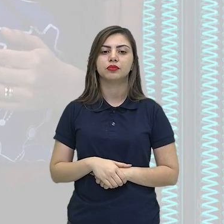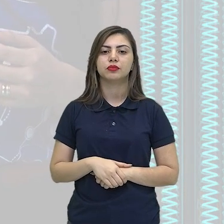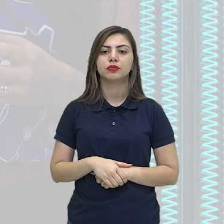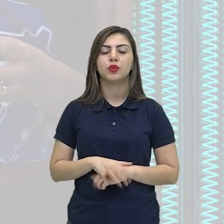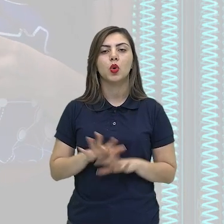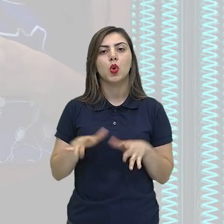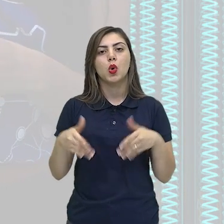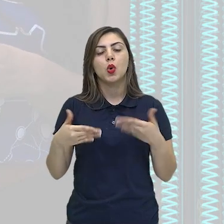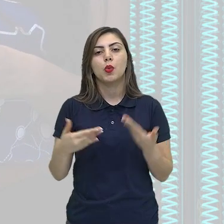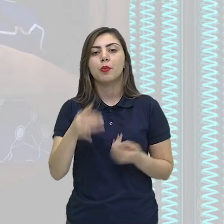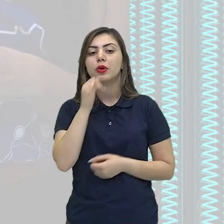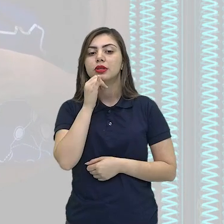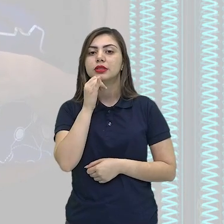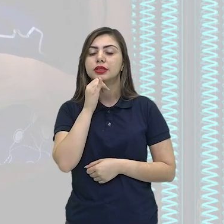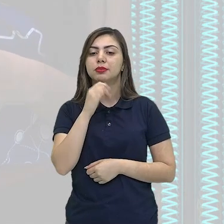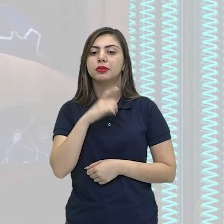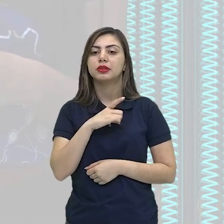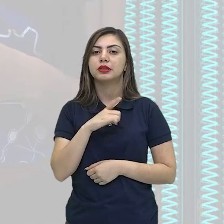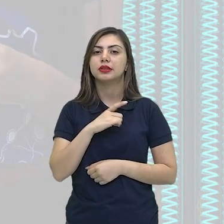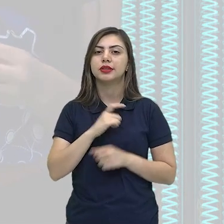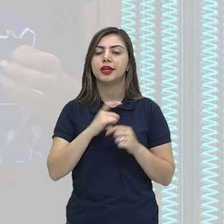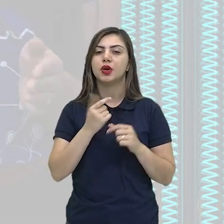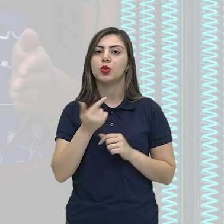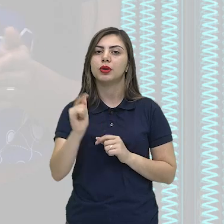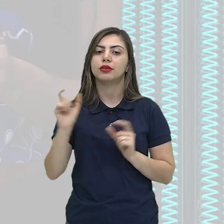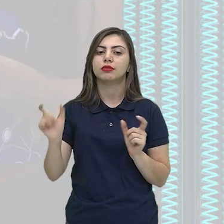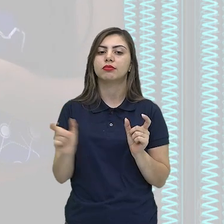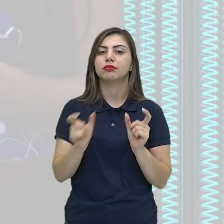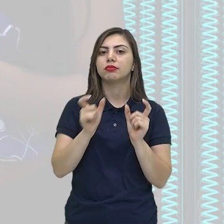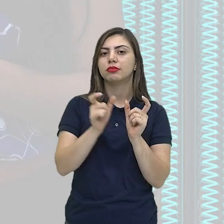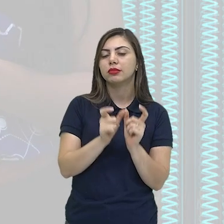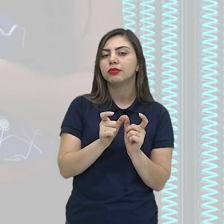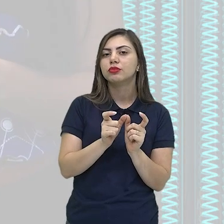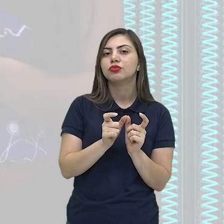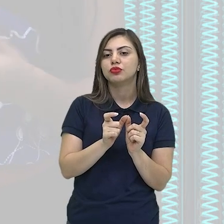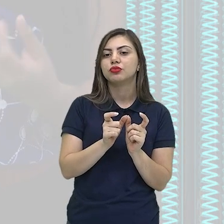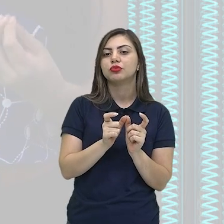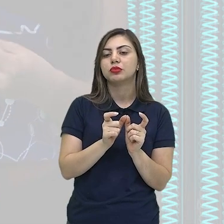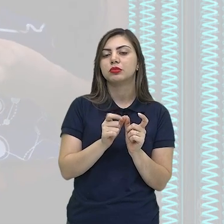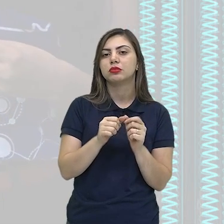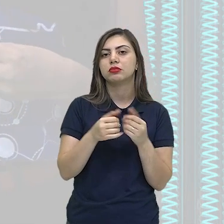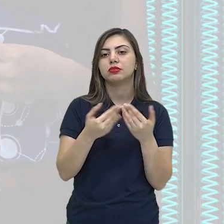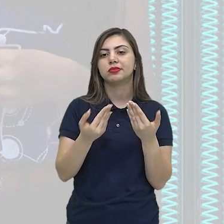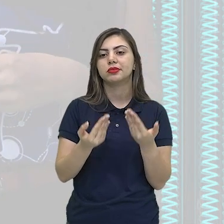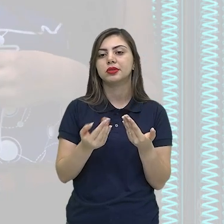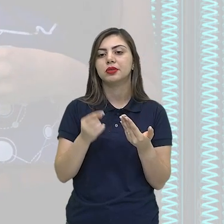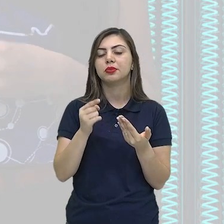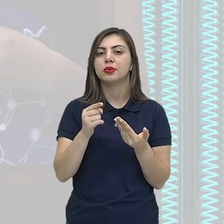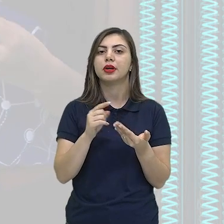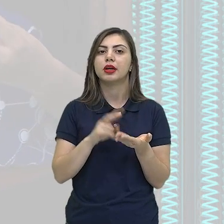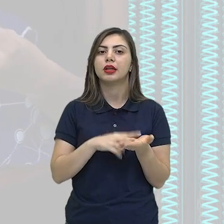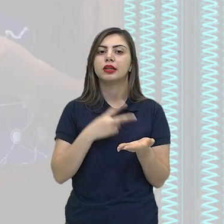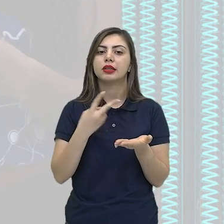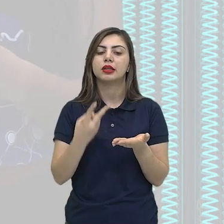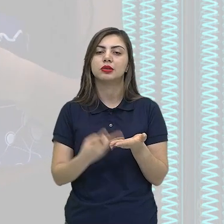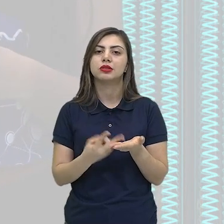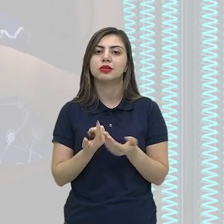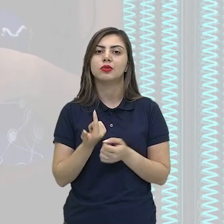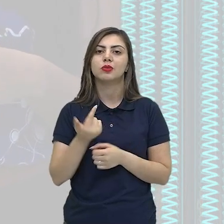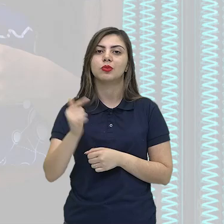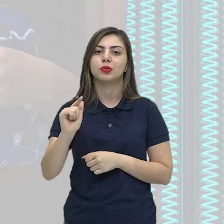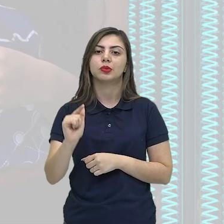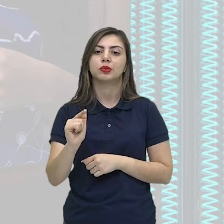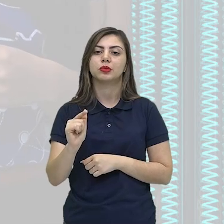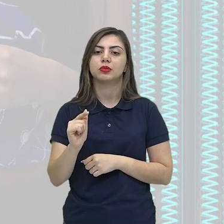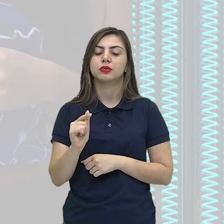Ou, né? Quando ele vem com old, nós já sabemos que how old are you? Ele não fica com essa tradução como, né? Ele